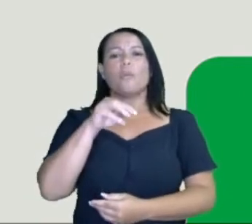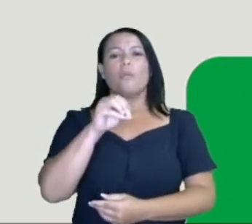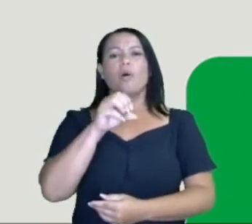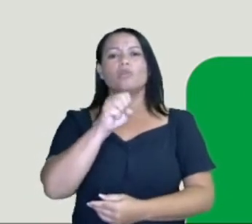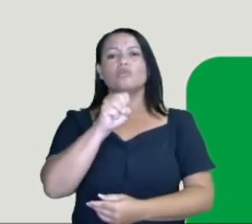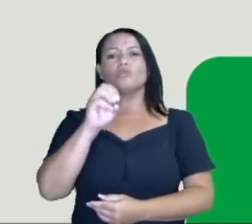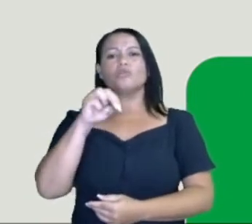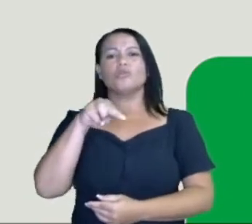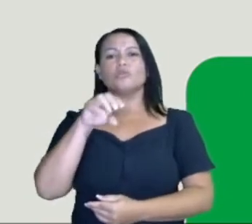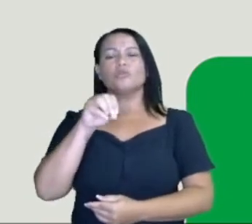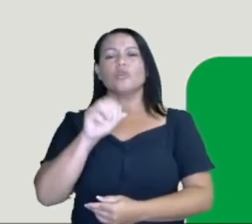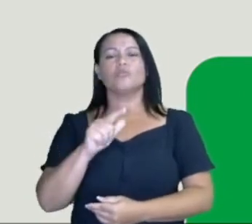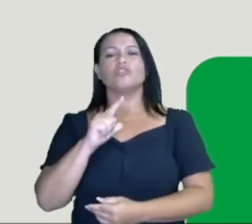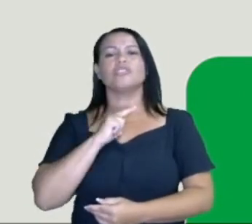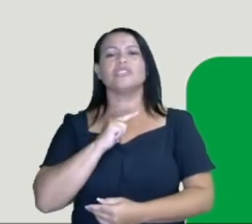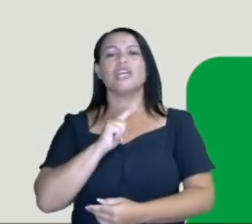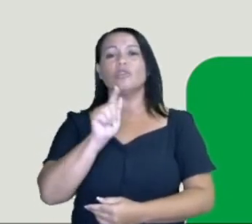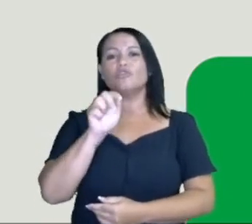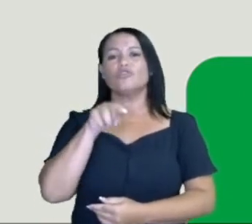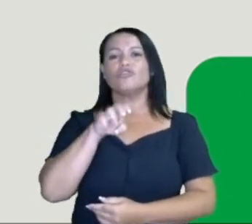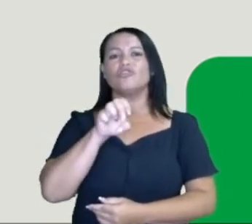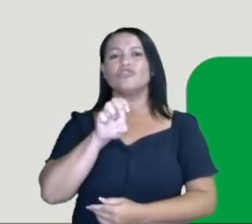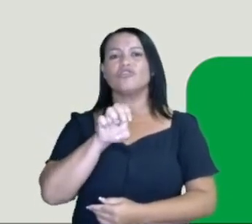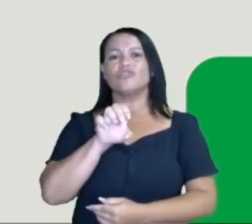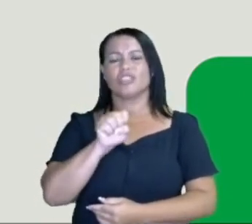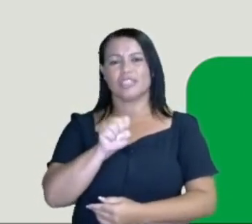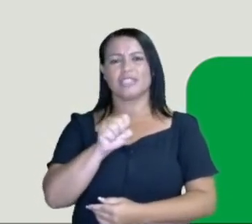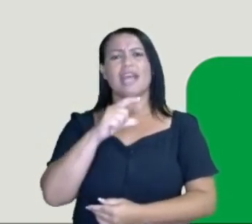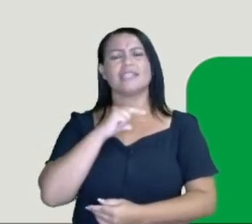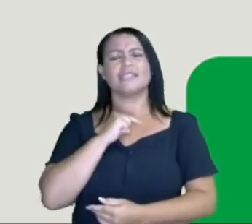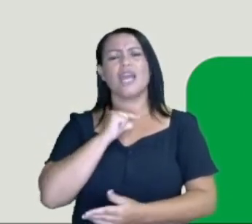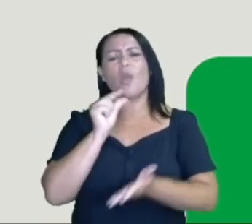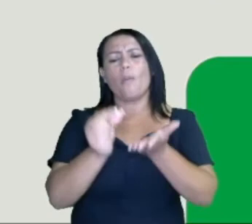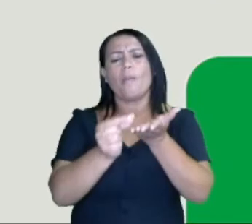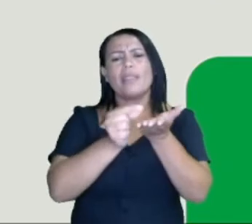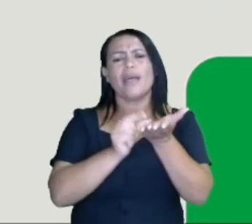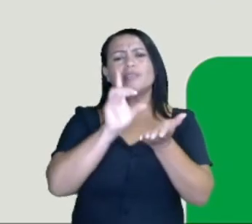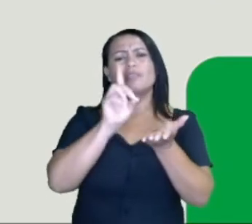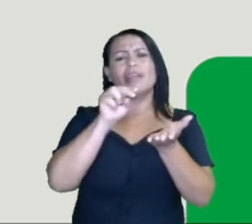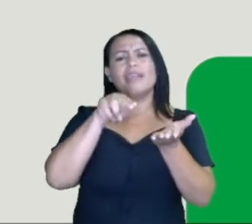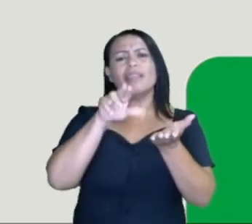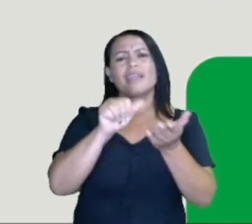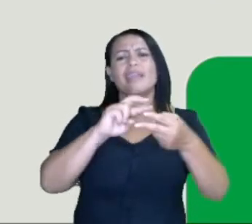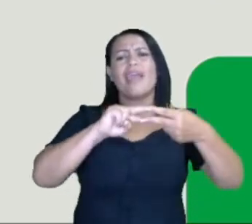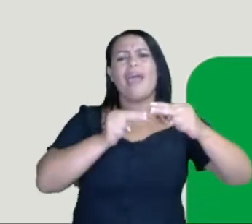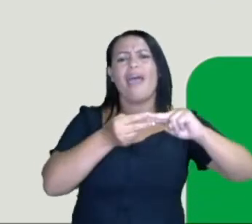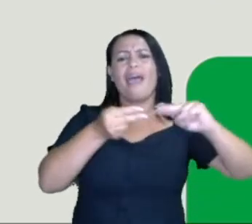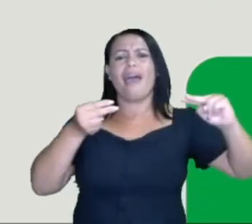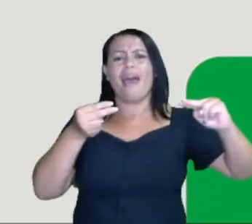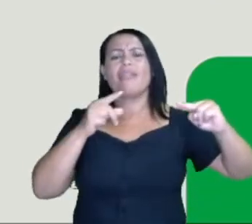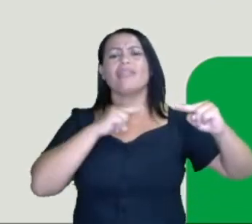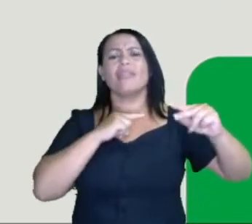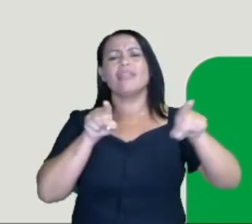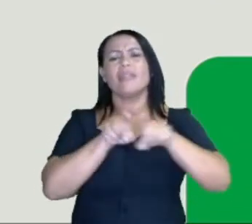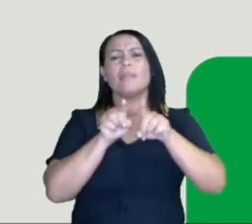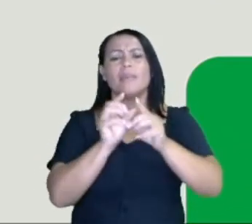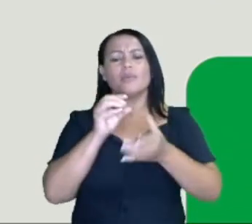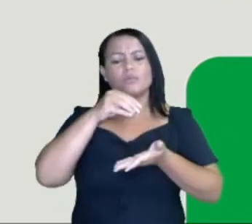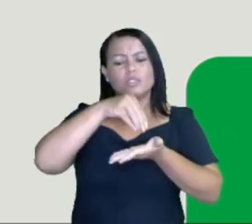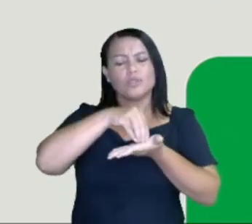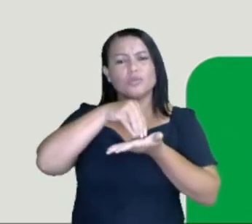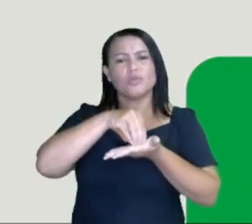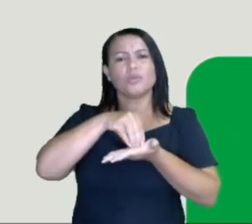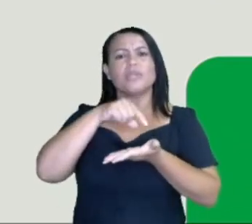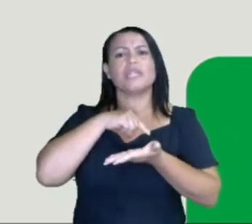genes. E cada gene, como falei, é formado por um pedaço de DNA. No centro do núcleo está o nucleolo, que atua